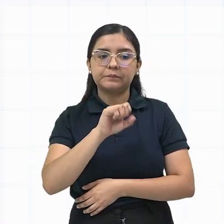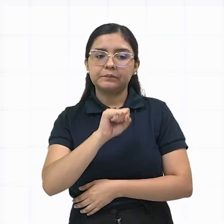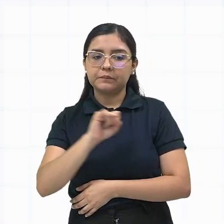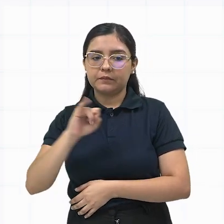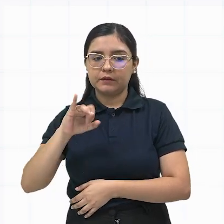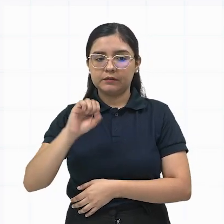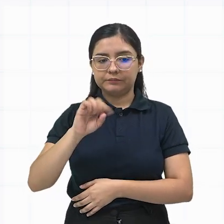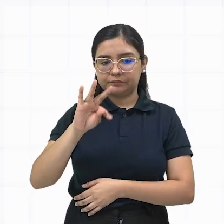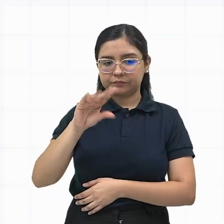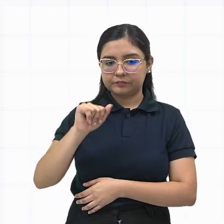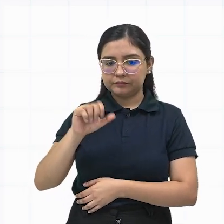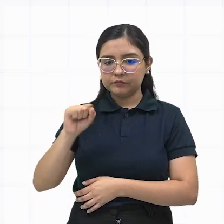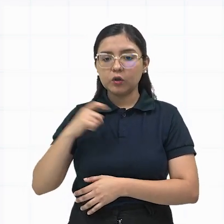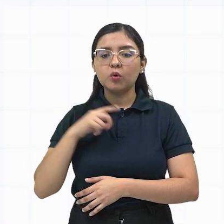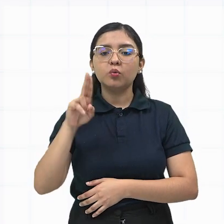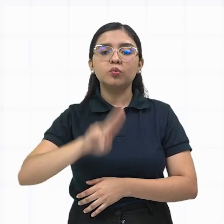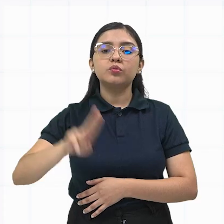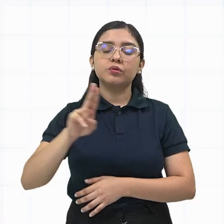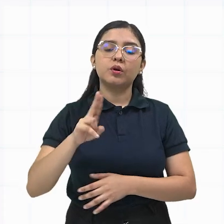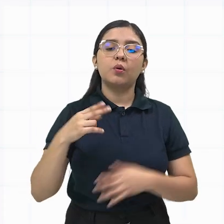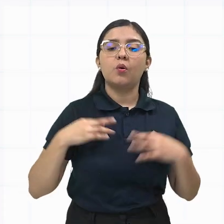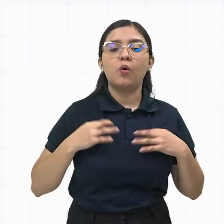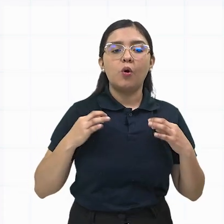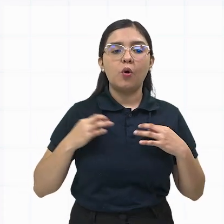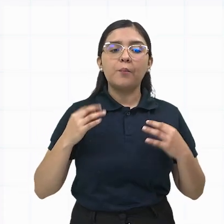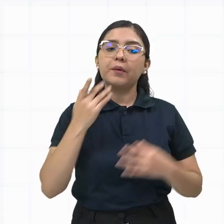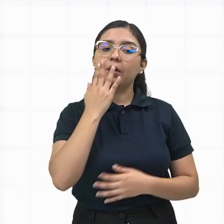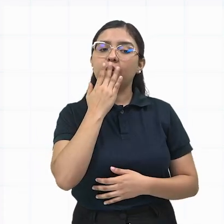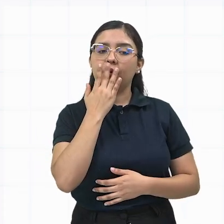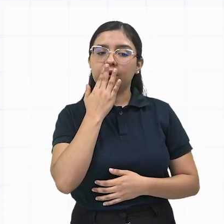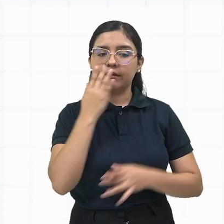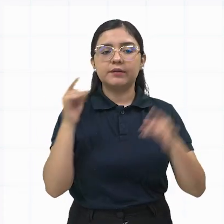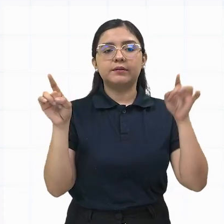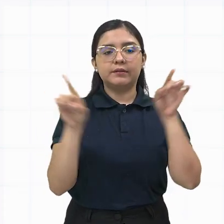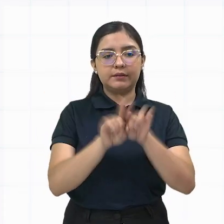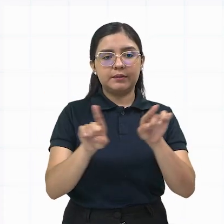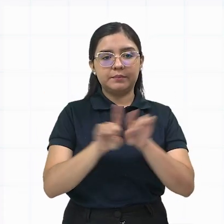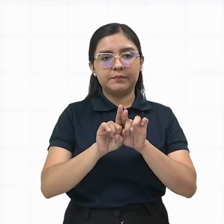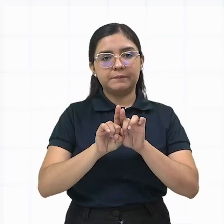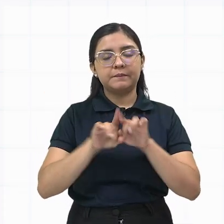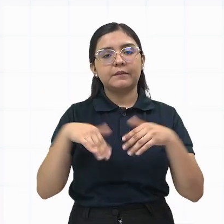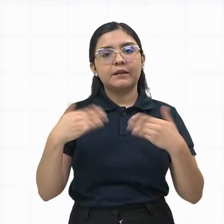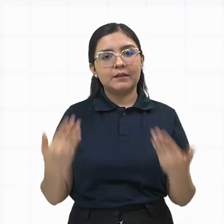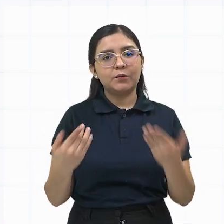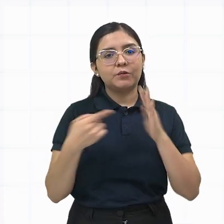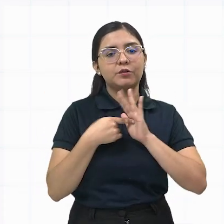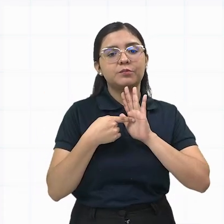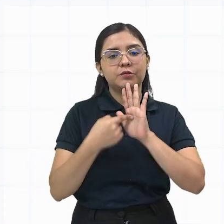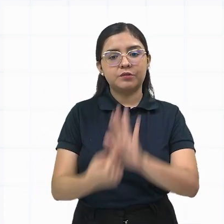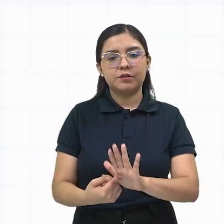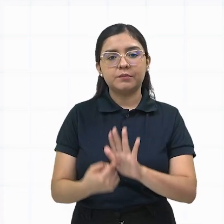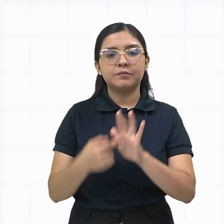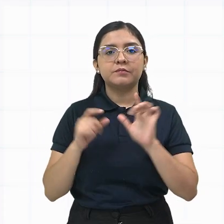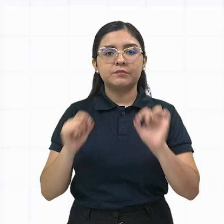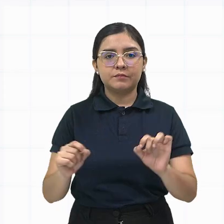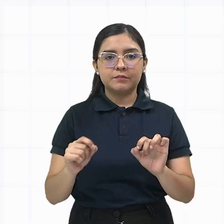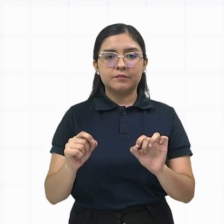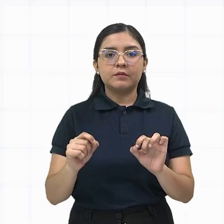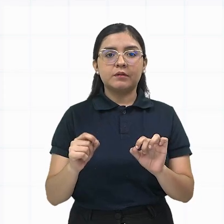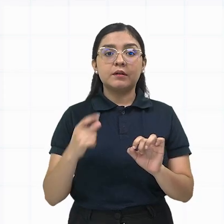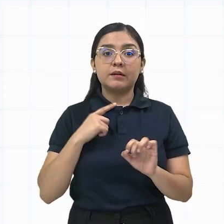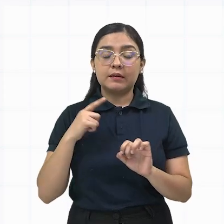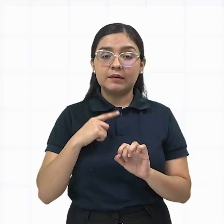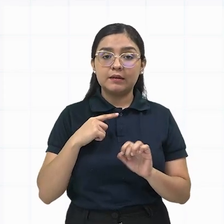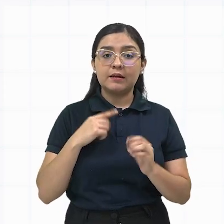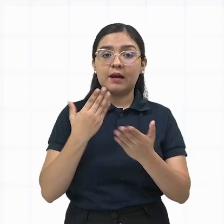do frevo, usam roupas bastante coloridas também. Então, a gente trouxe aqui para a nossa sala